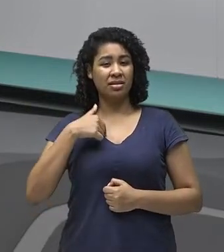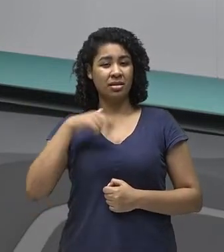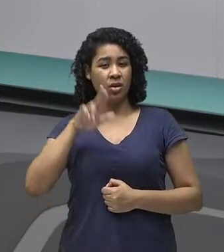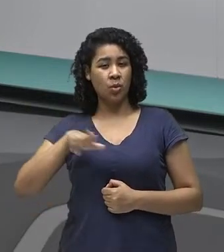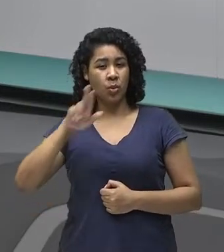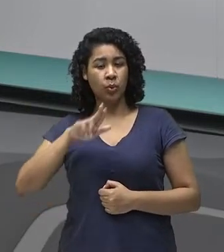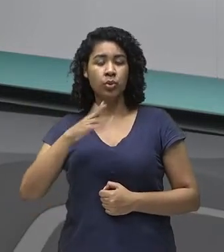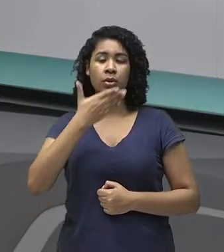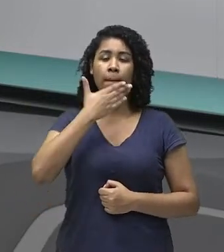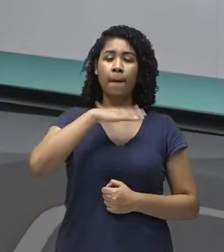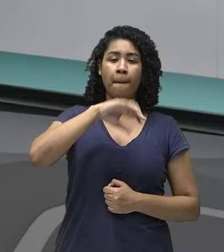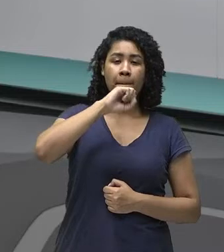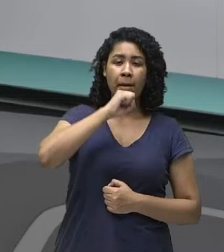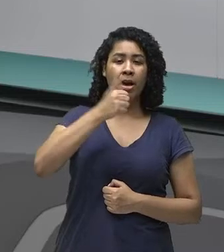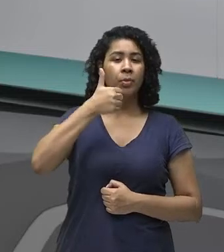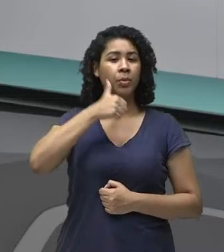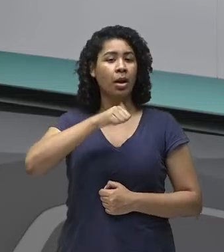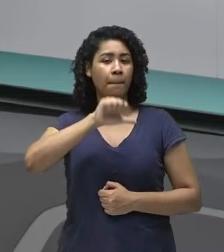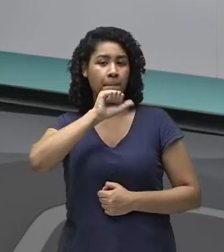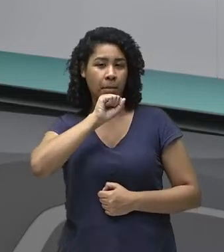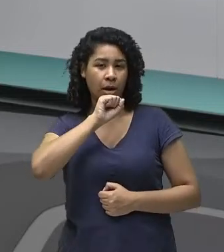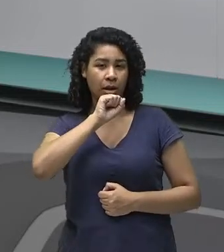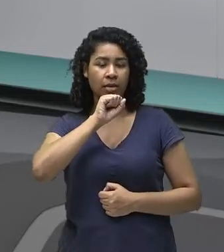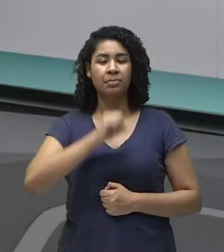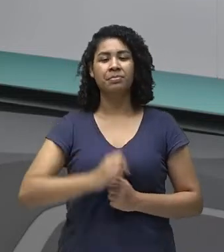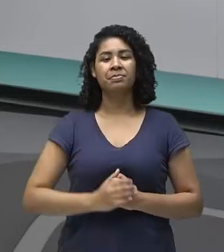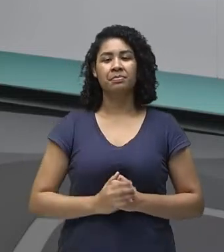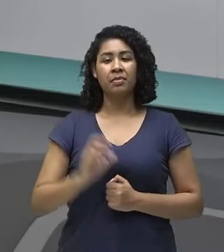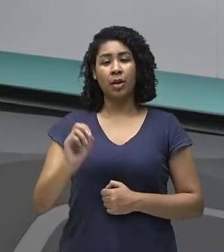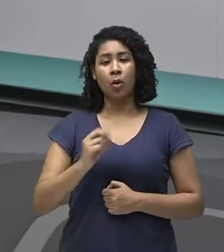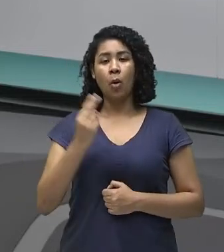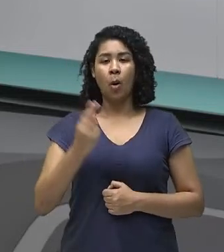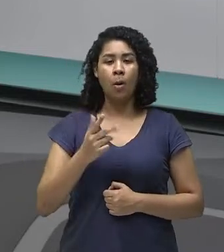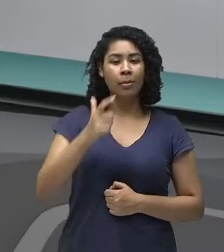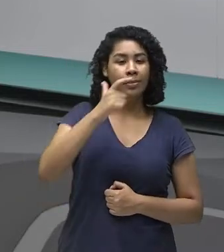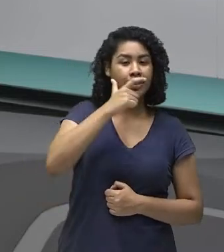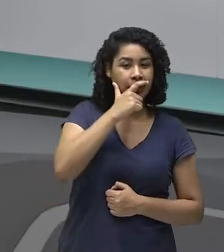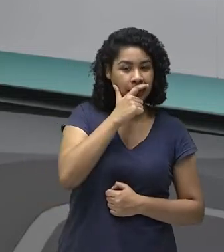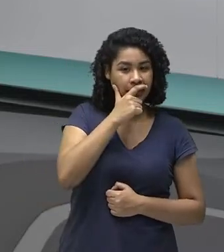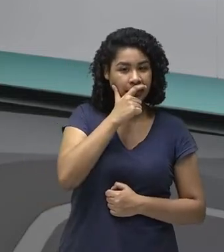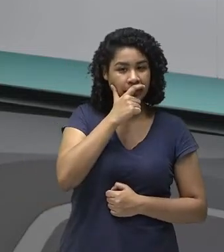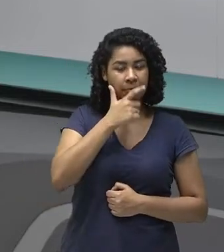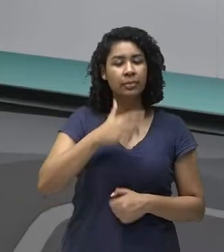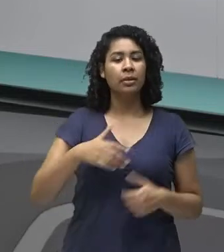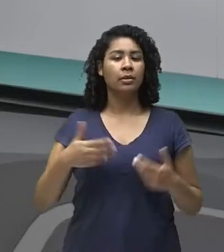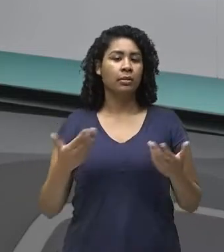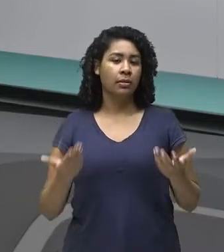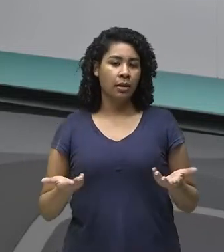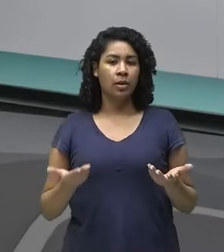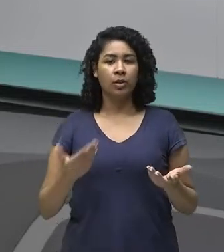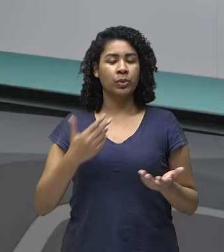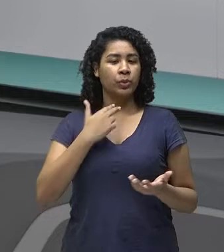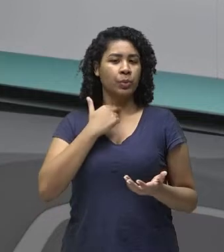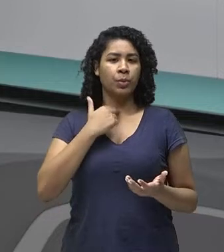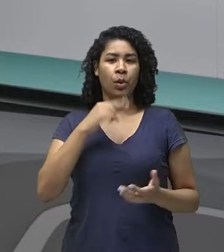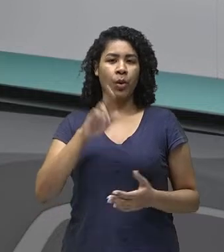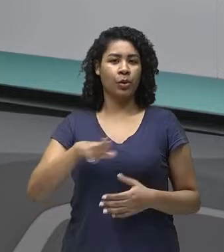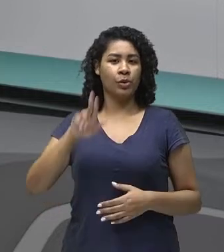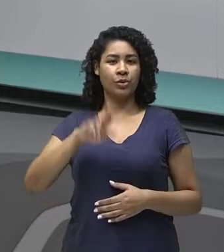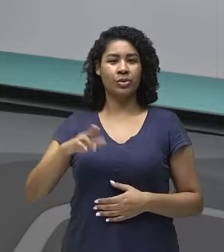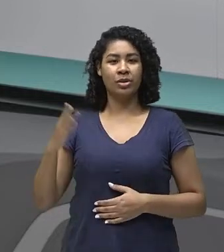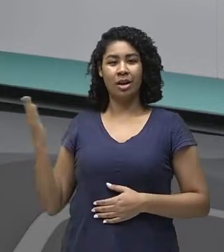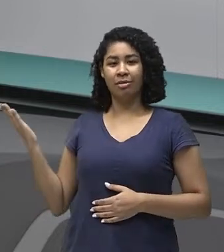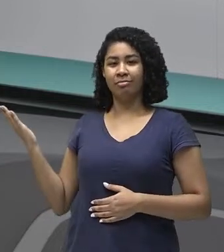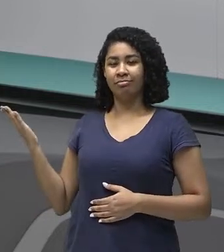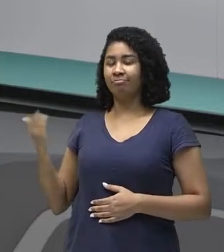até se eu uso a palavra my parents, que significa meus pais, eu já não vou poder usar nenhum desses aqui, porque já